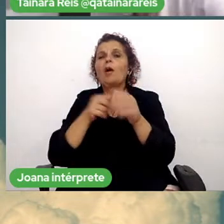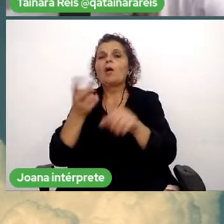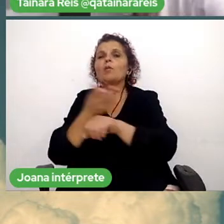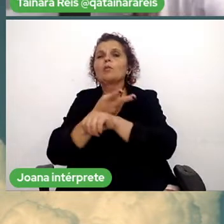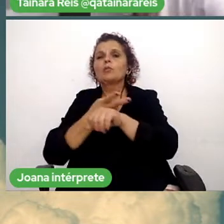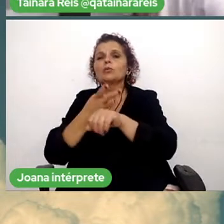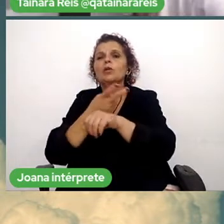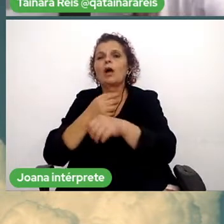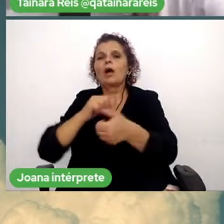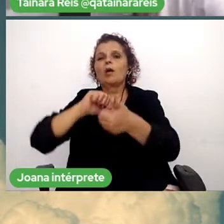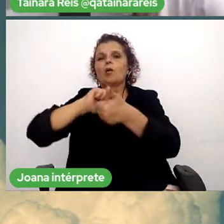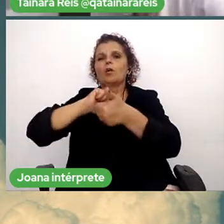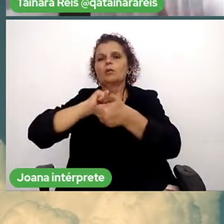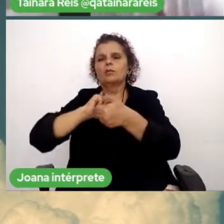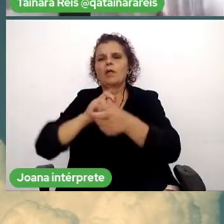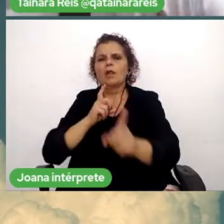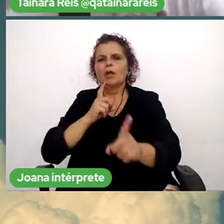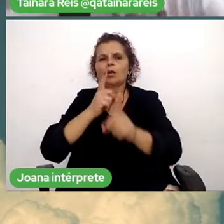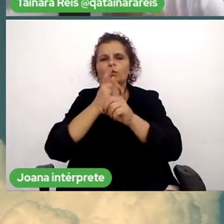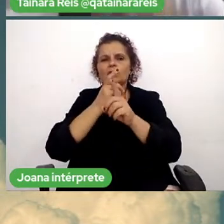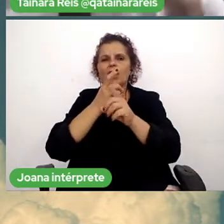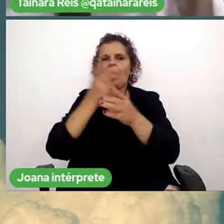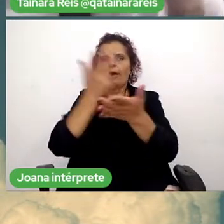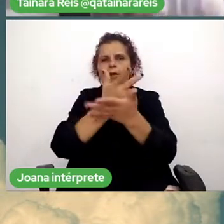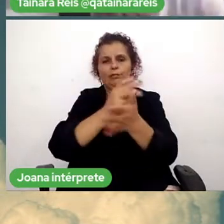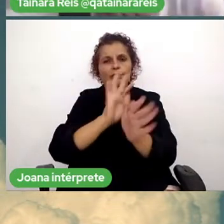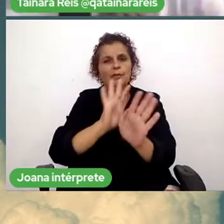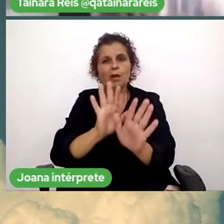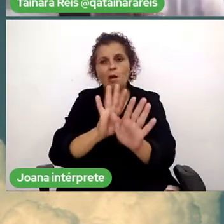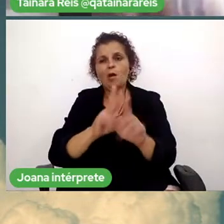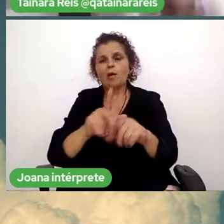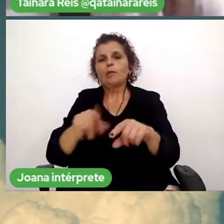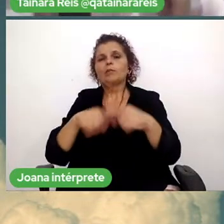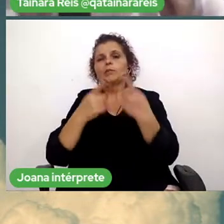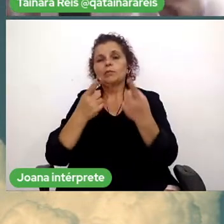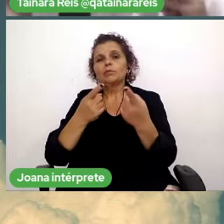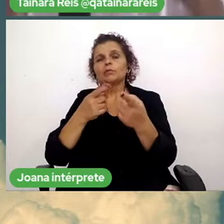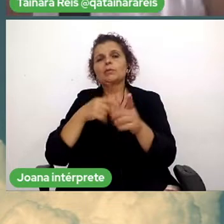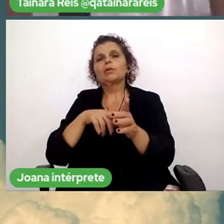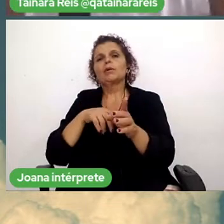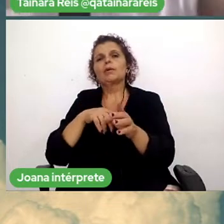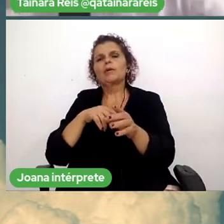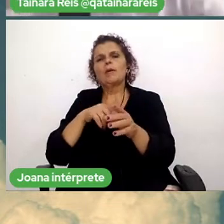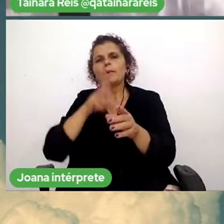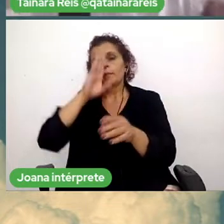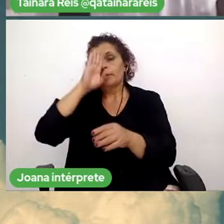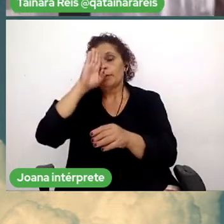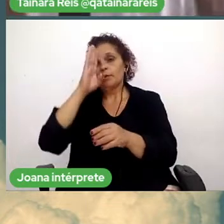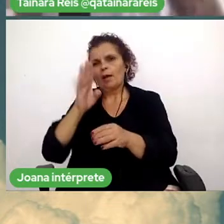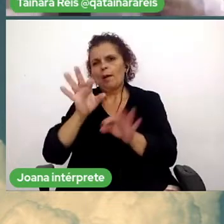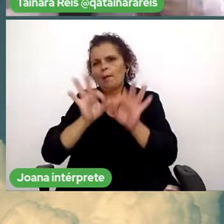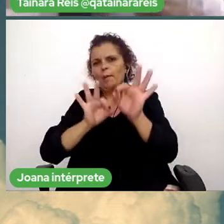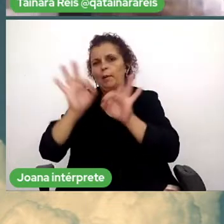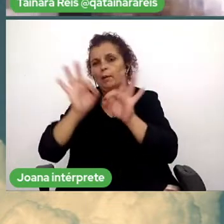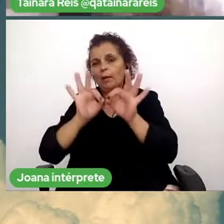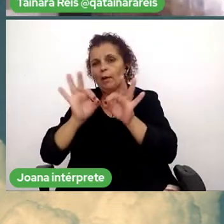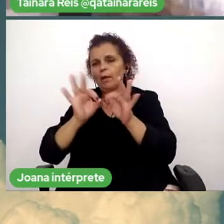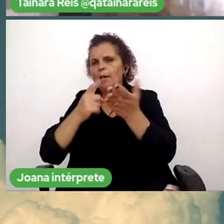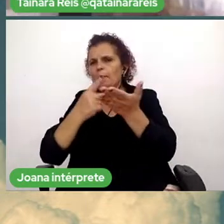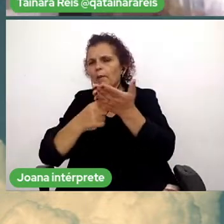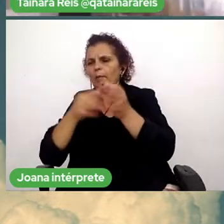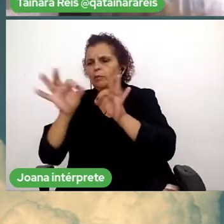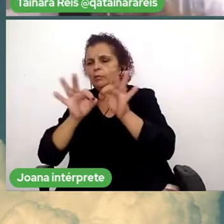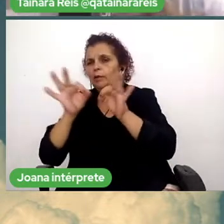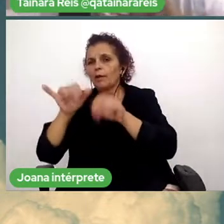não é apenas encontrar inconsistências, vai muito além disso, gente. É principalmente planejar e executar estratégias